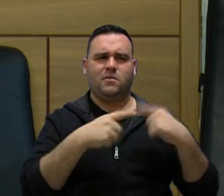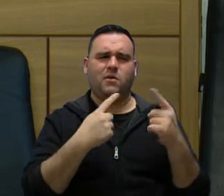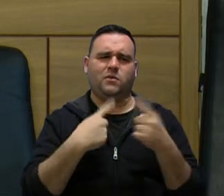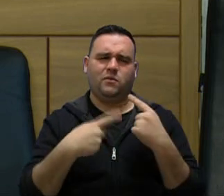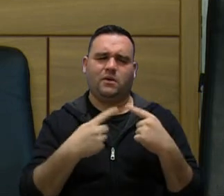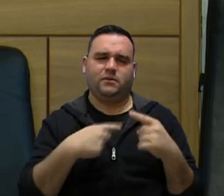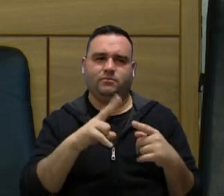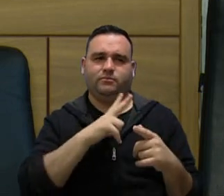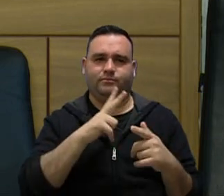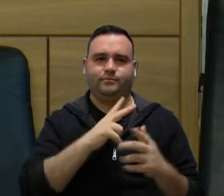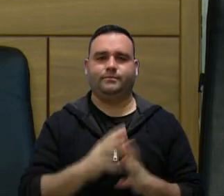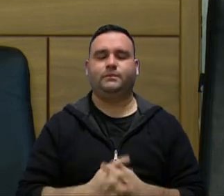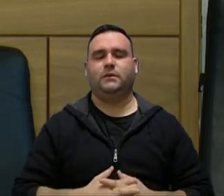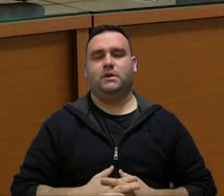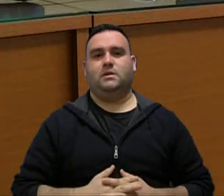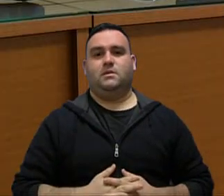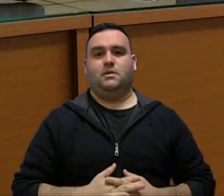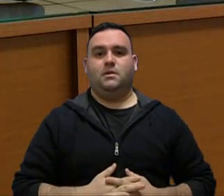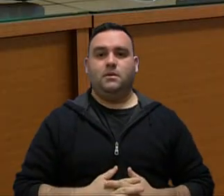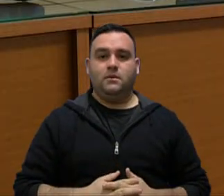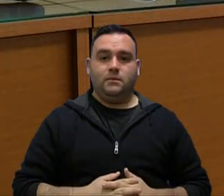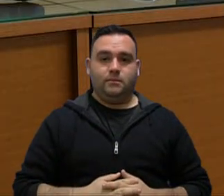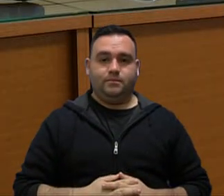a linha isso deve funcionar